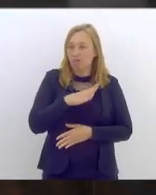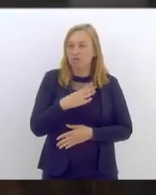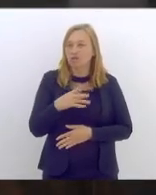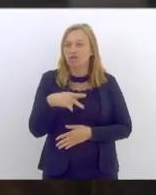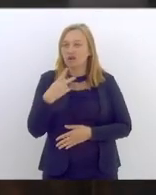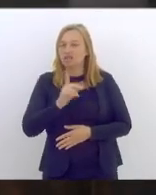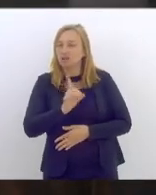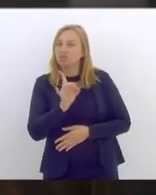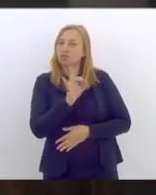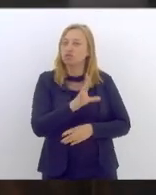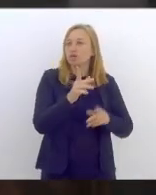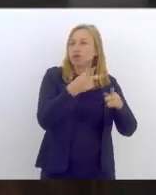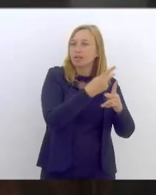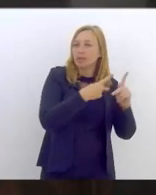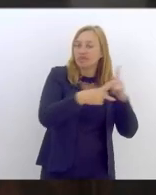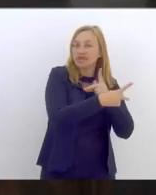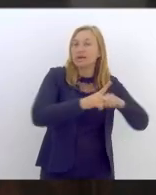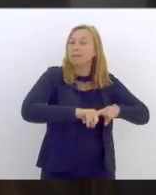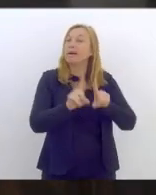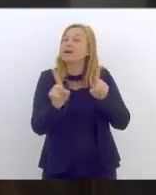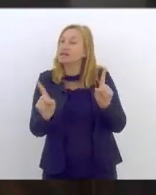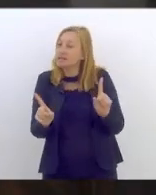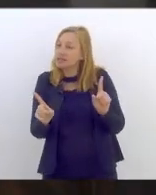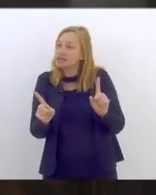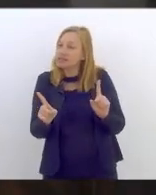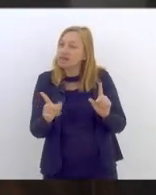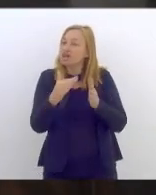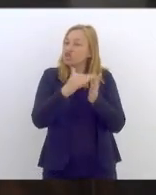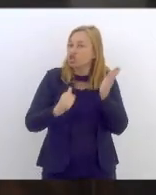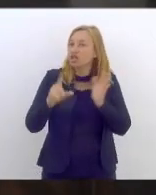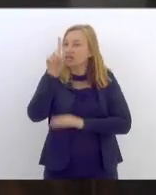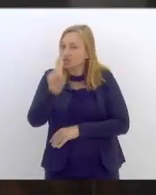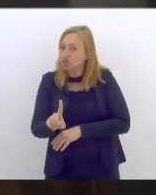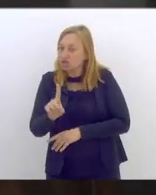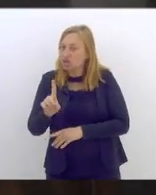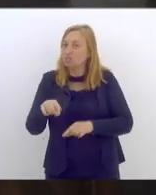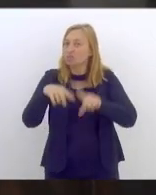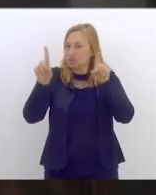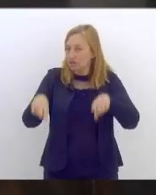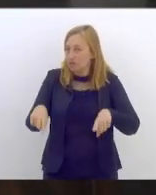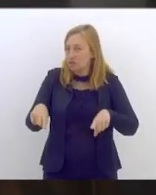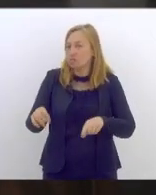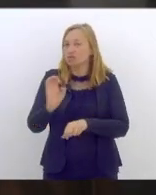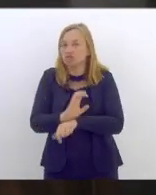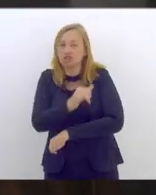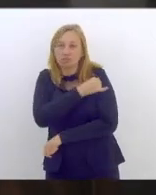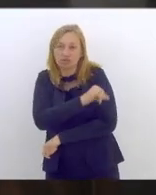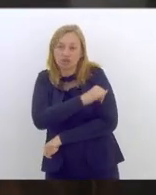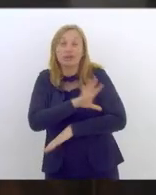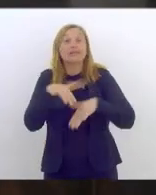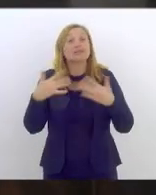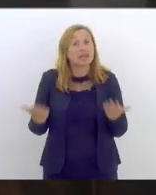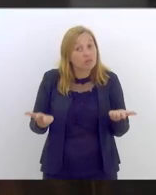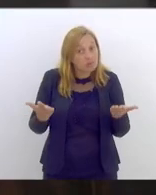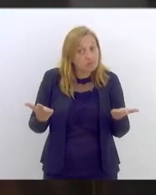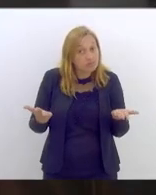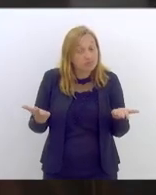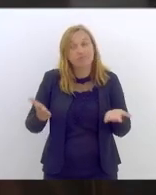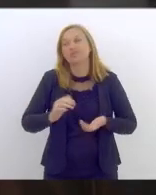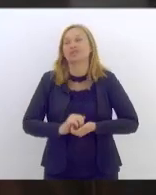não só da Previdência mas que tirava direito dos Servidores do Estado do Rio de Janeiro então